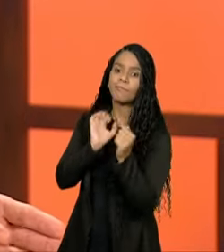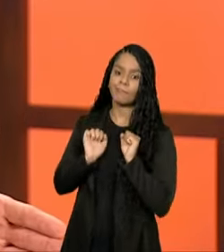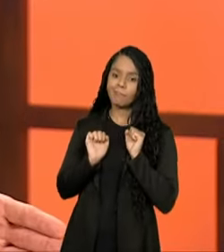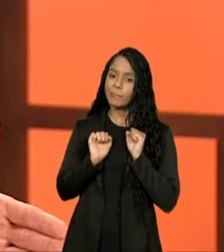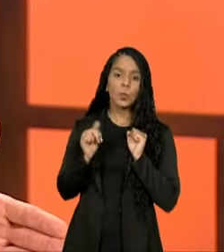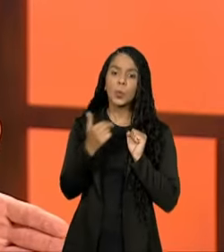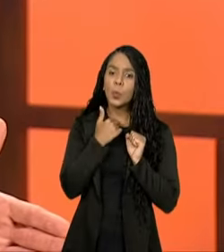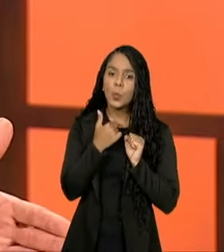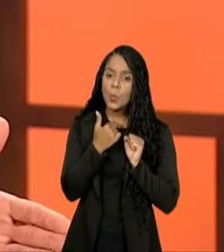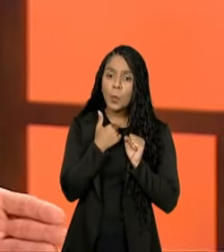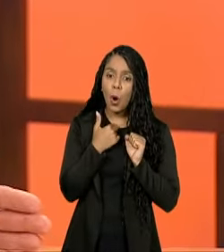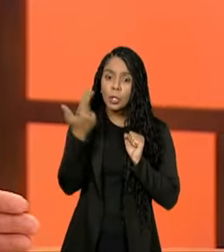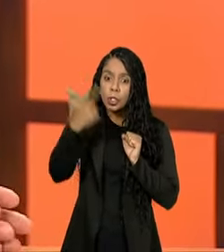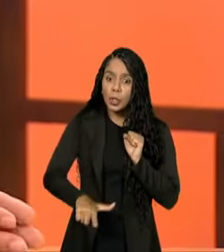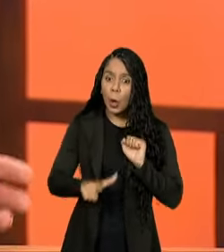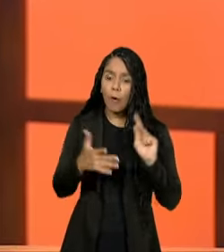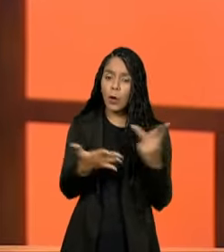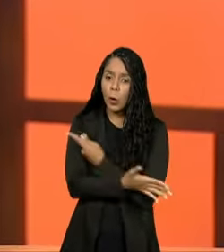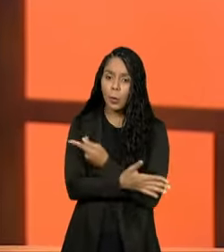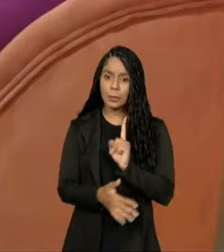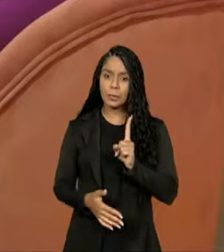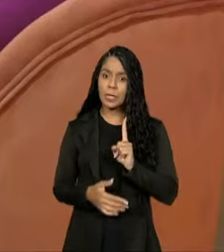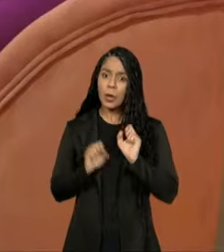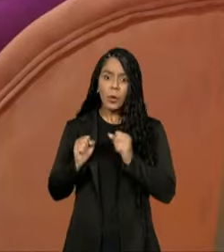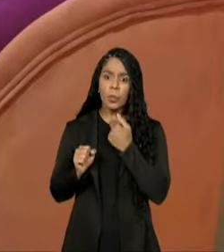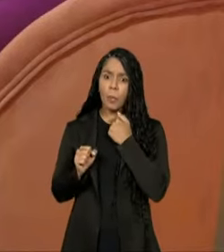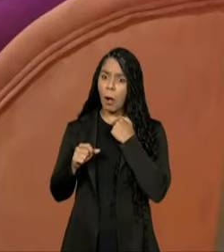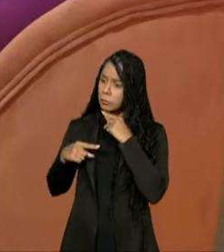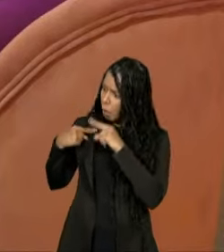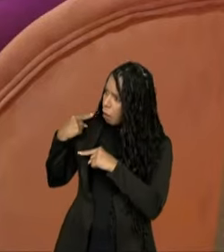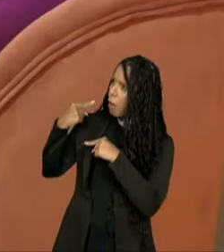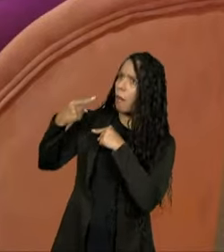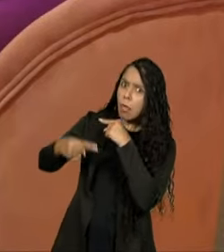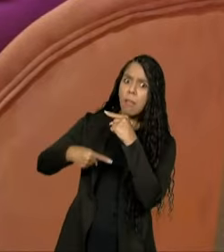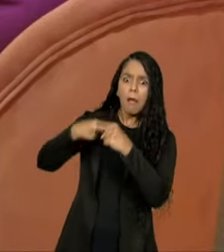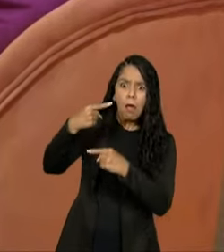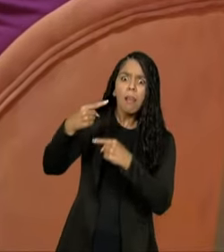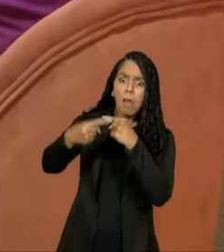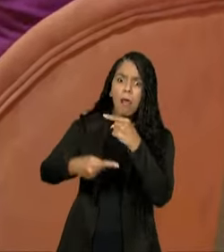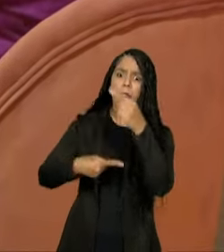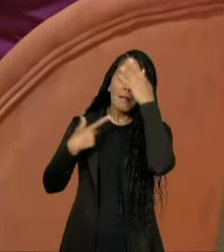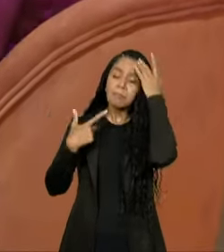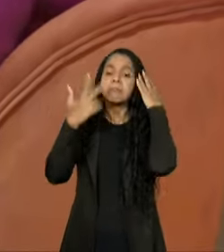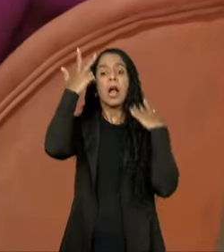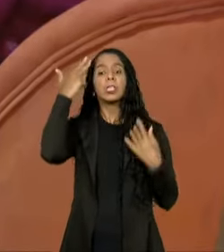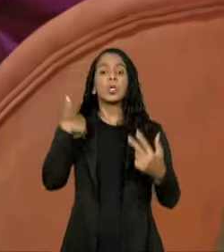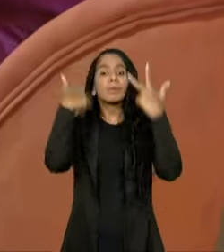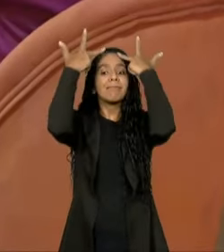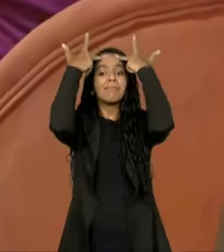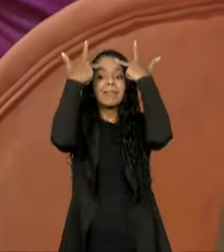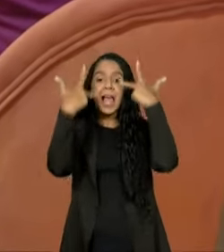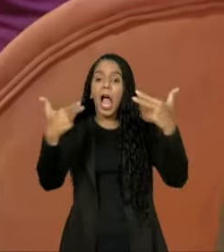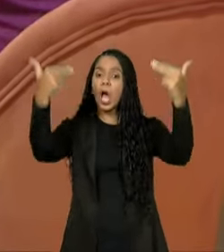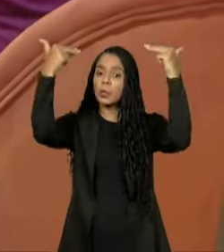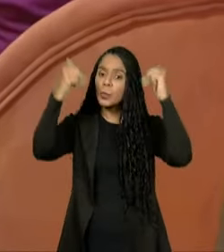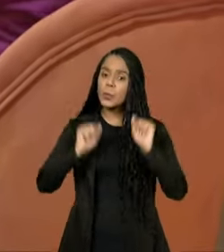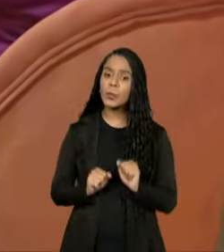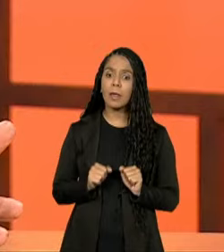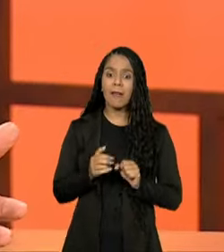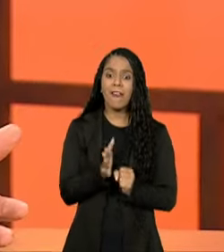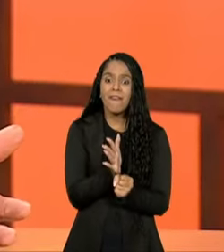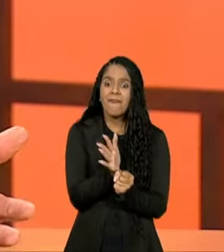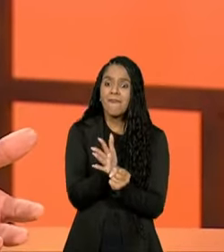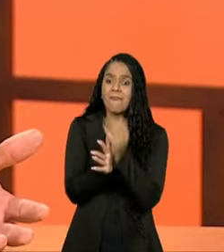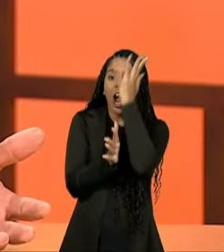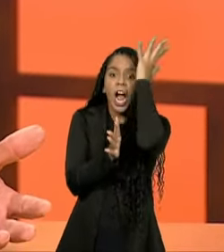Isso não pode se repetir, isso não pode estar se perpetuando, seja no caso da Marielle. Banalizando, e se banalizando, acaba que banaliza. Milhões de